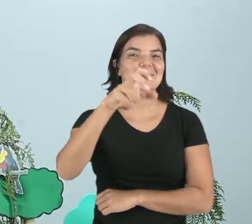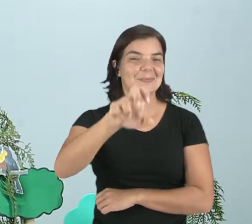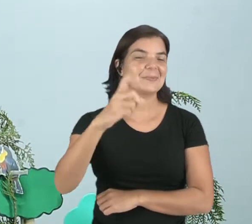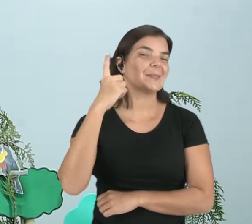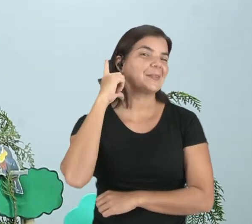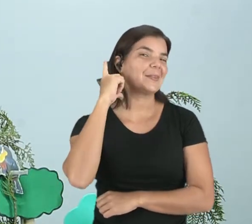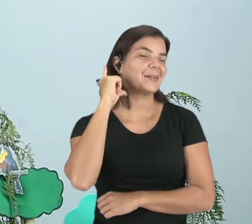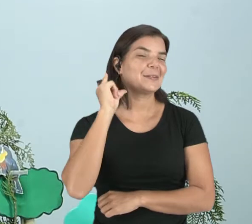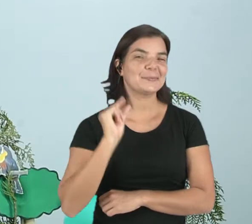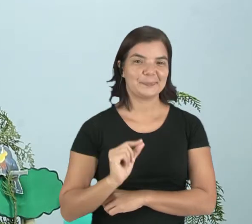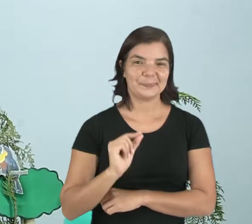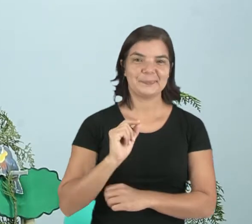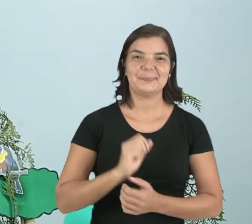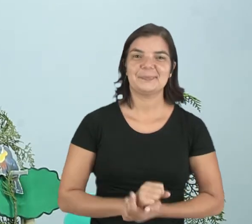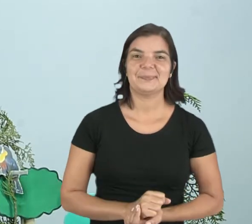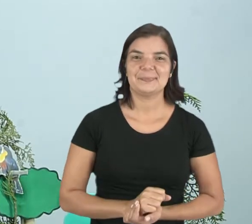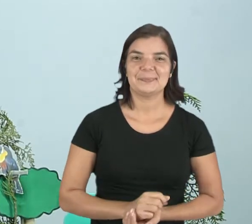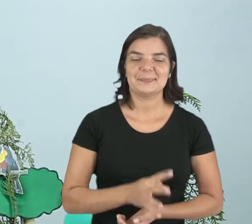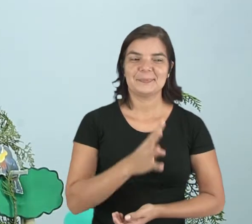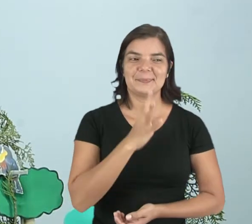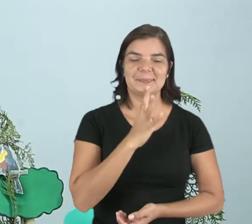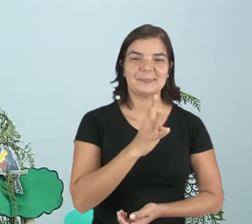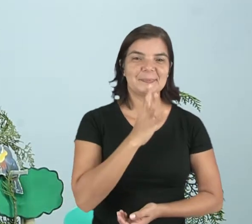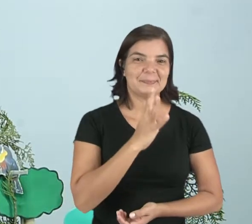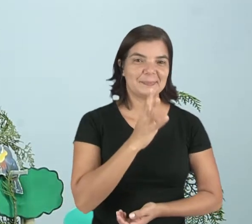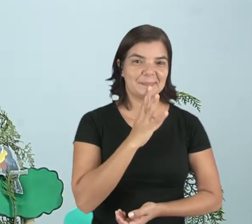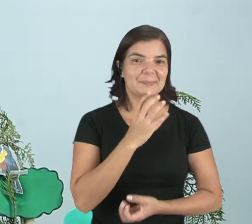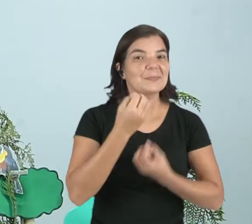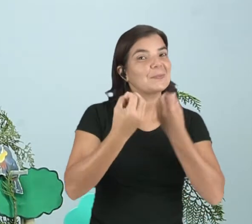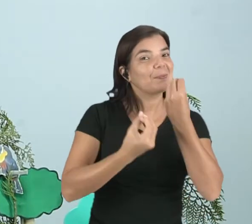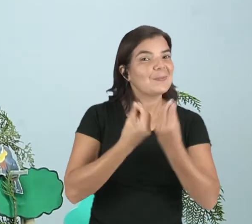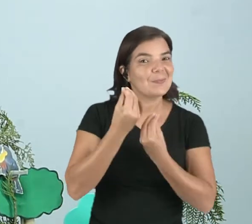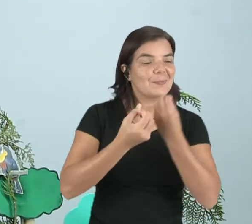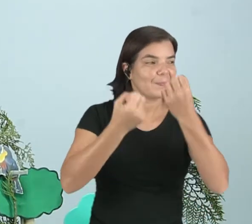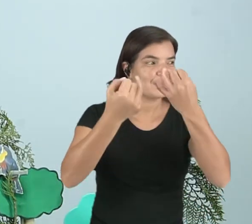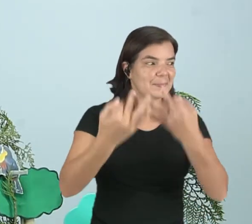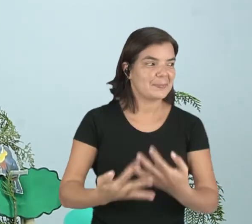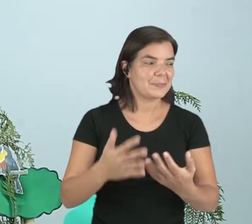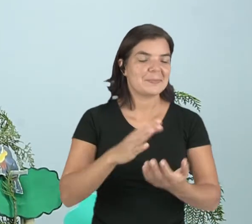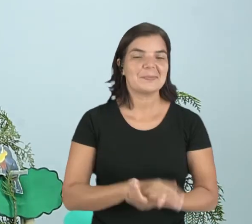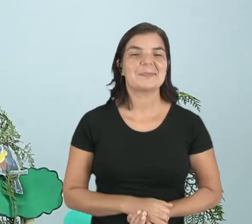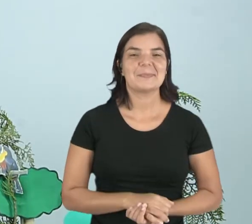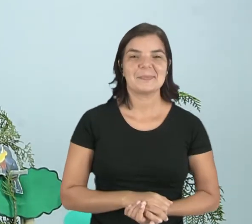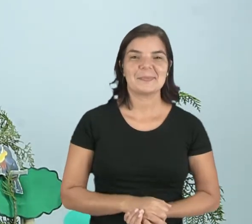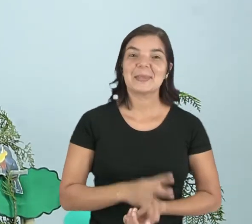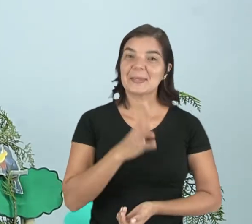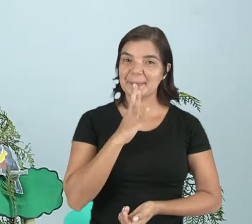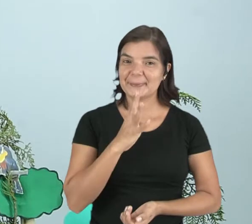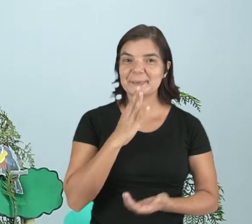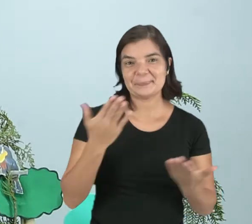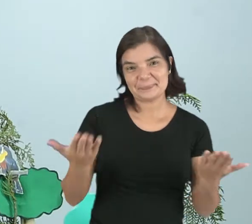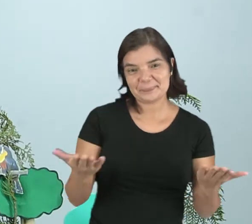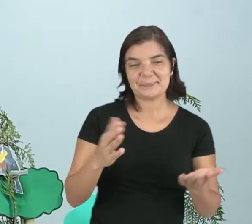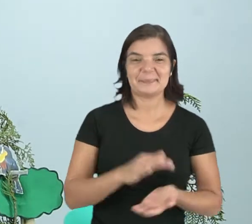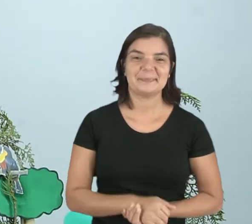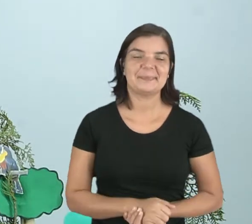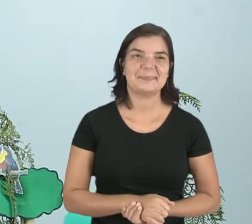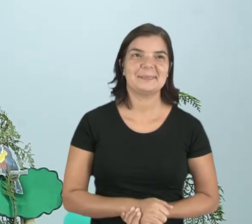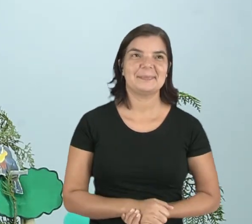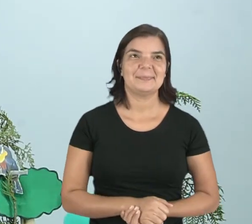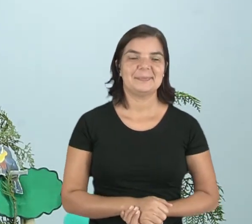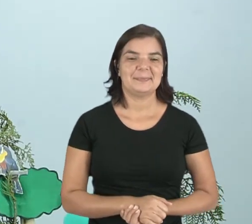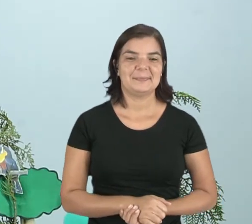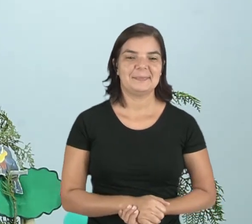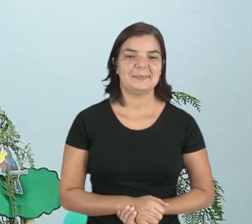1925. Vamos conhecer o que fala essa história? Vamos conhecer então.